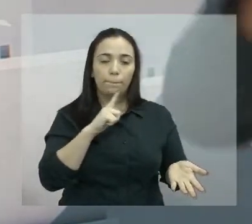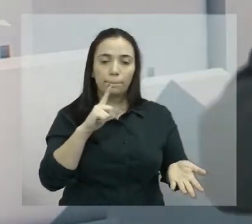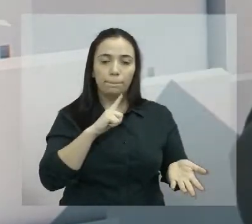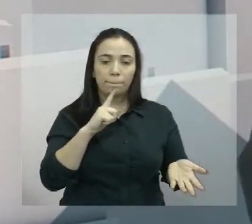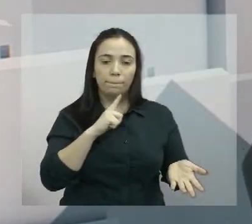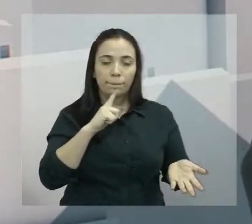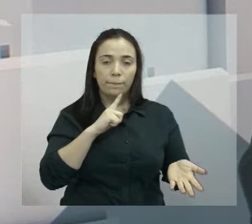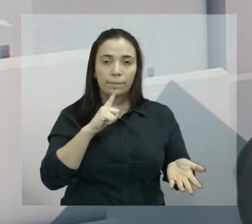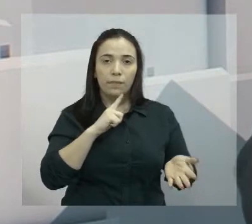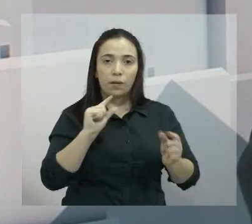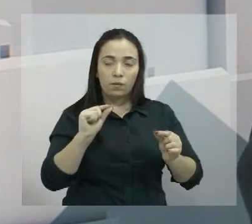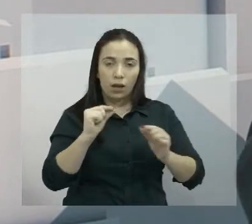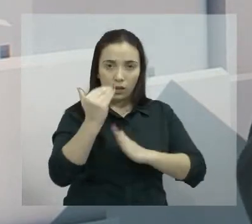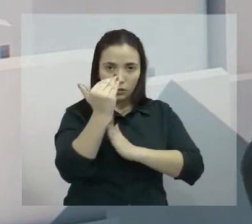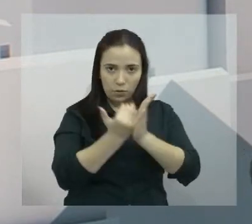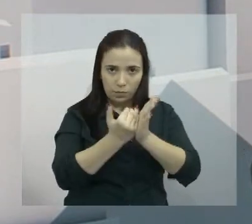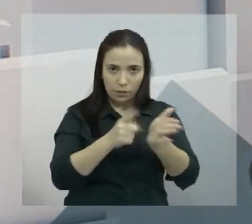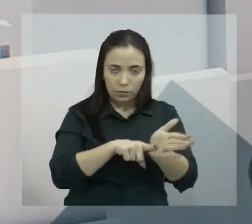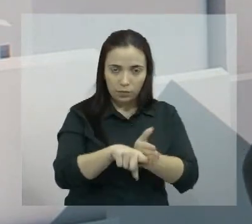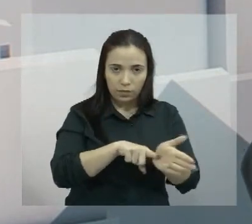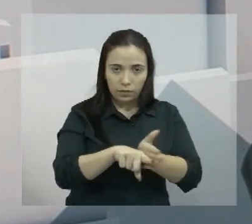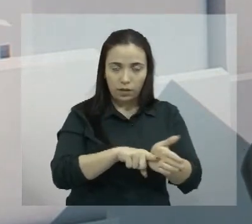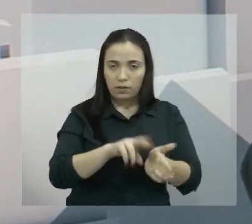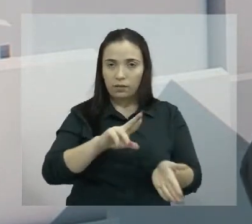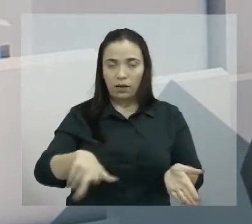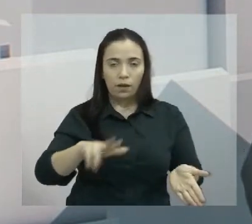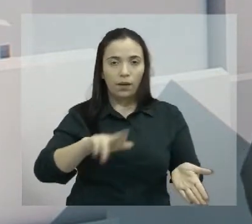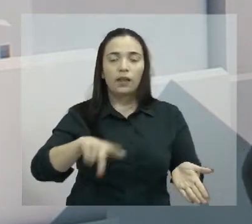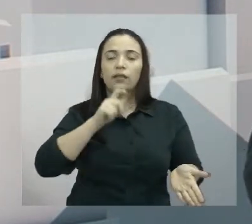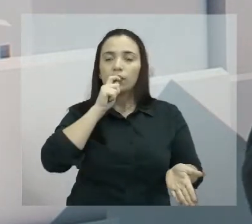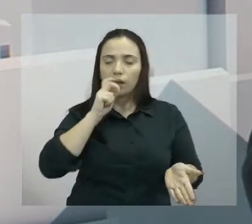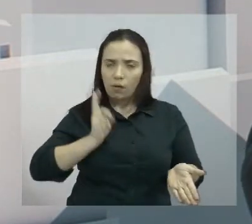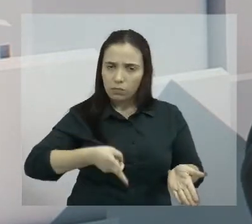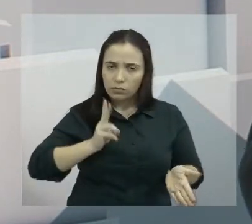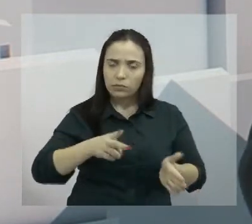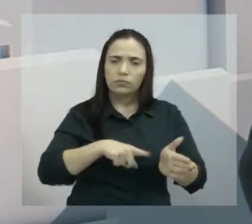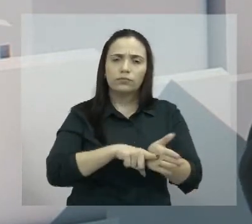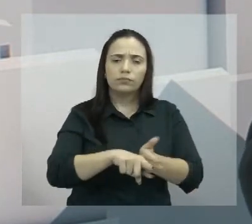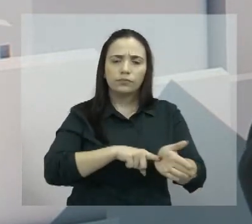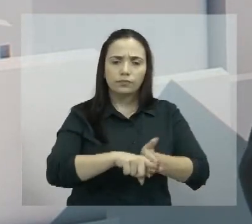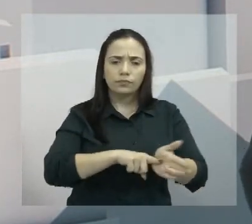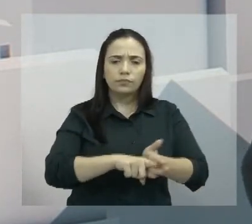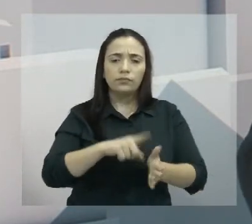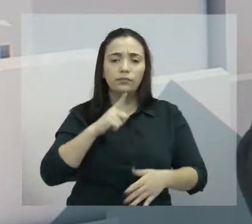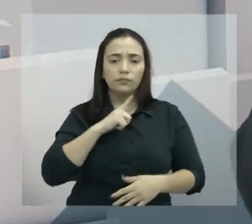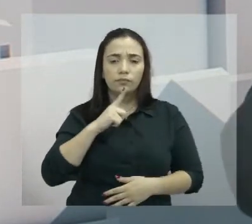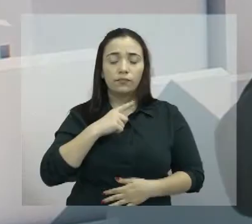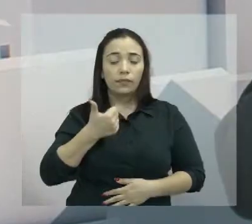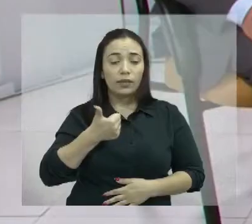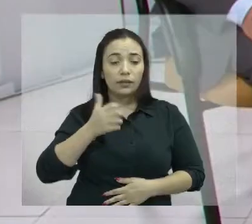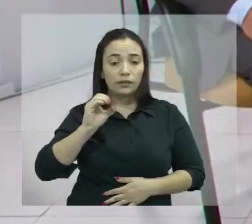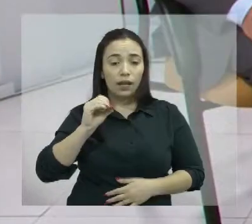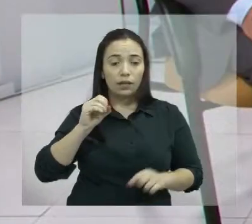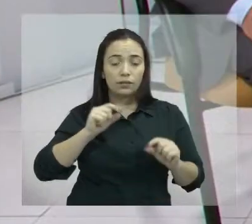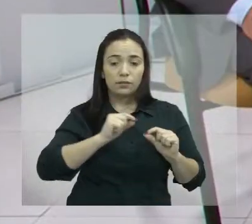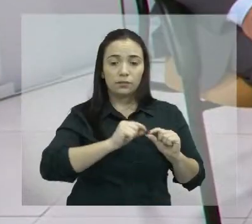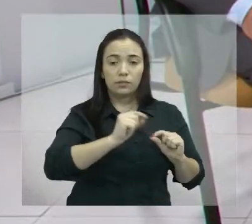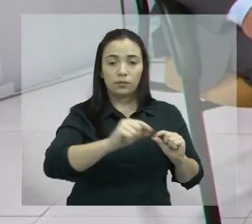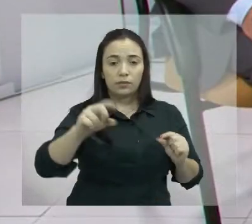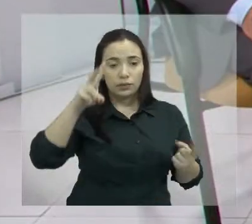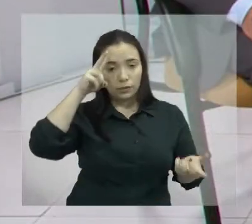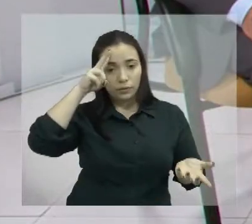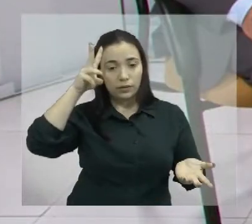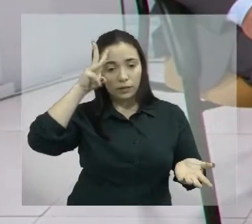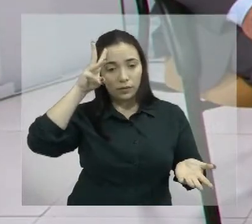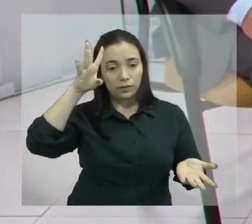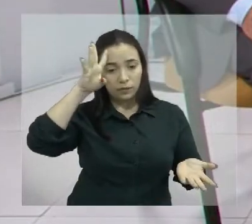uma redução de fiscalização, pelo contrário, né, o Detran mantém a fiscalização, são 10 operações, 10 de segunda,